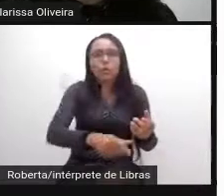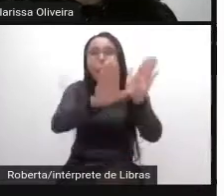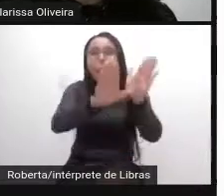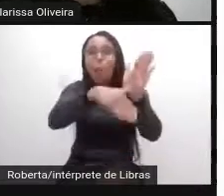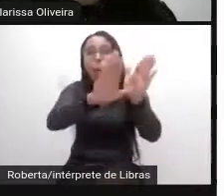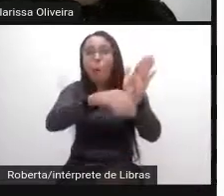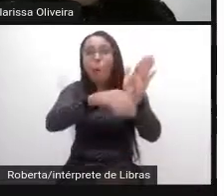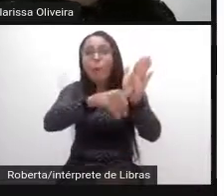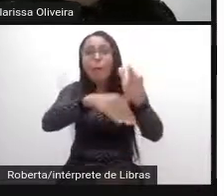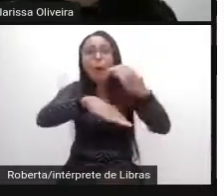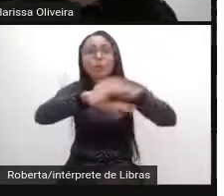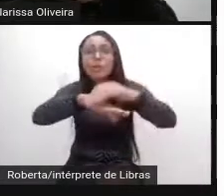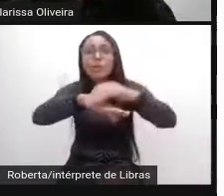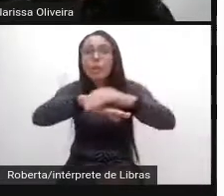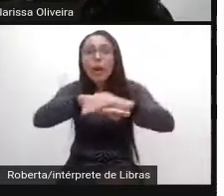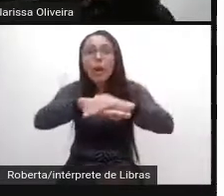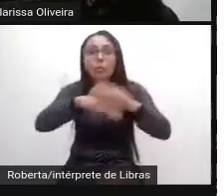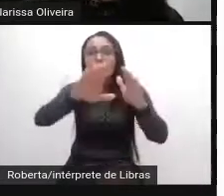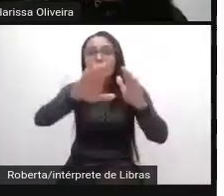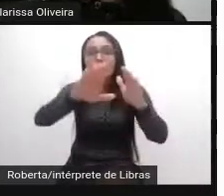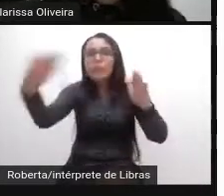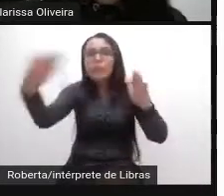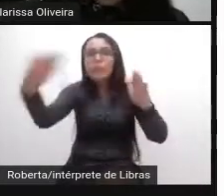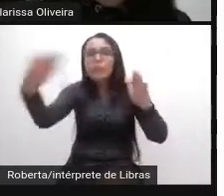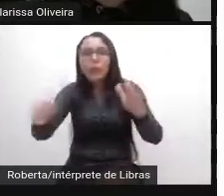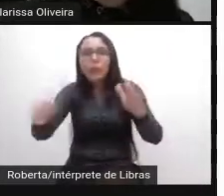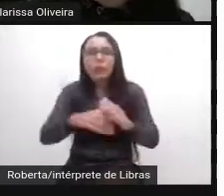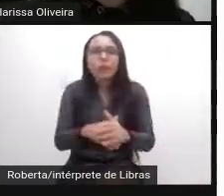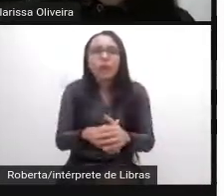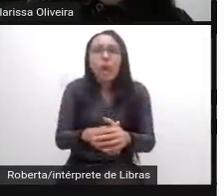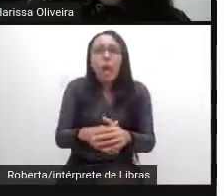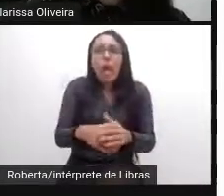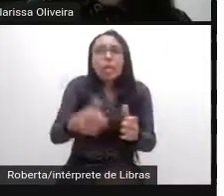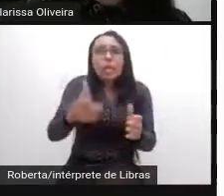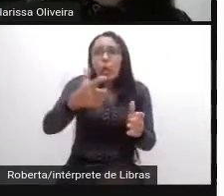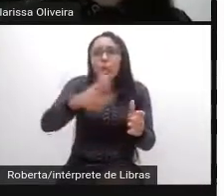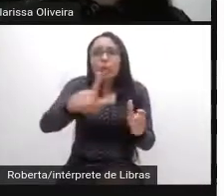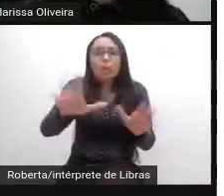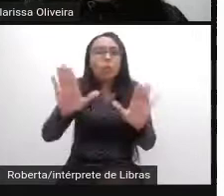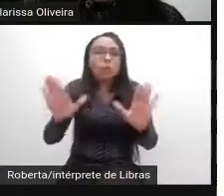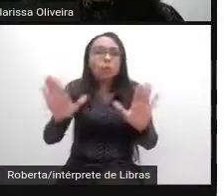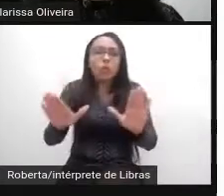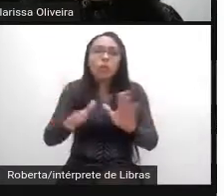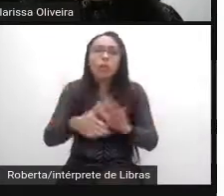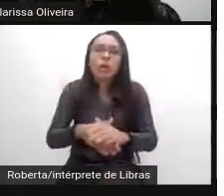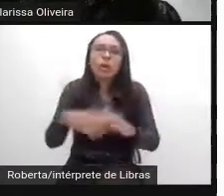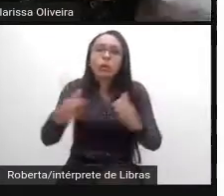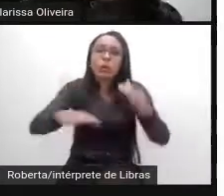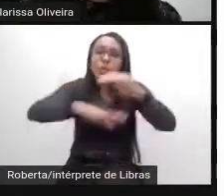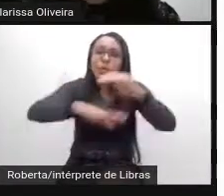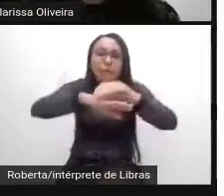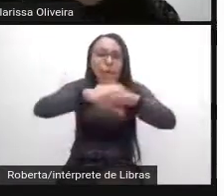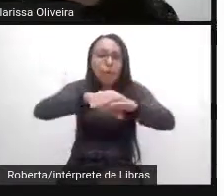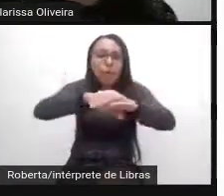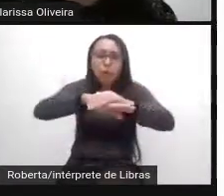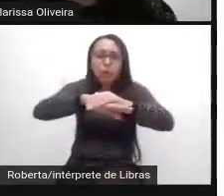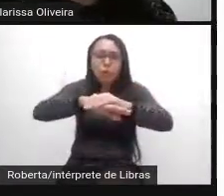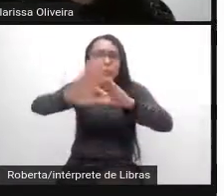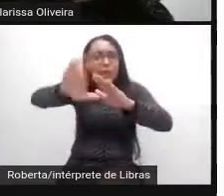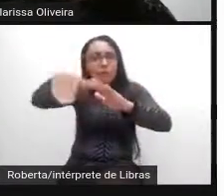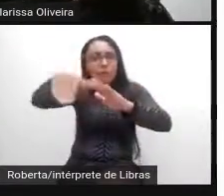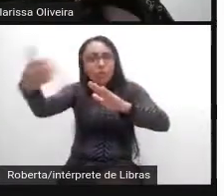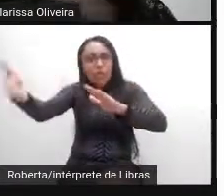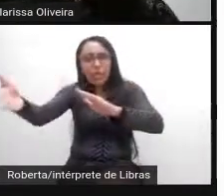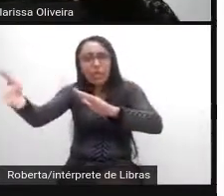tem condição de deixar do lado de fora. Se você não tem condição de deixar o seu sapato numa área externa da sua